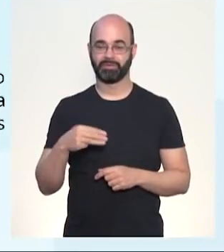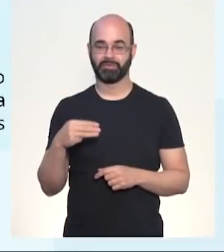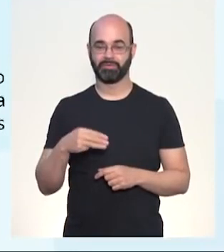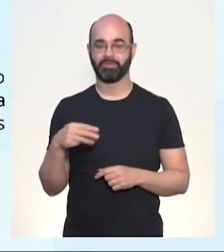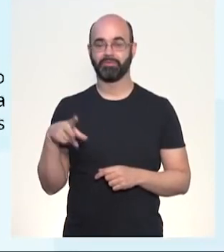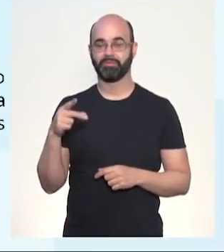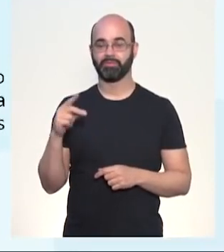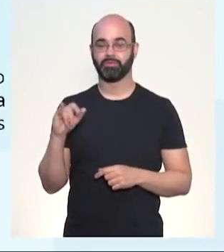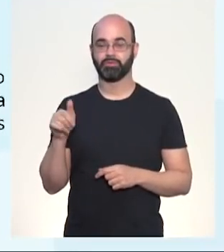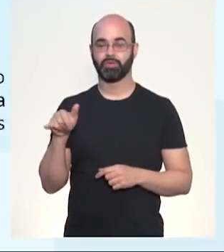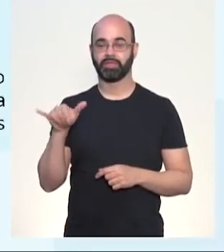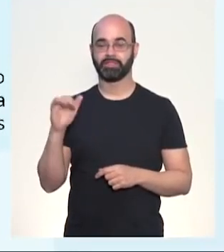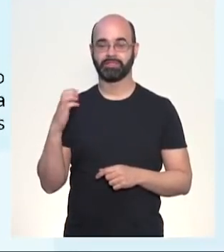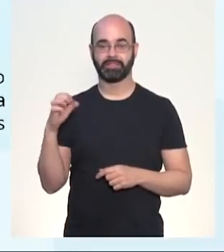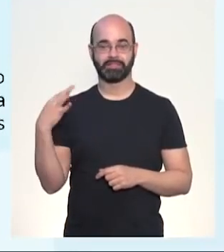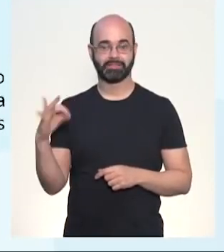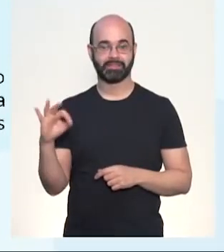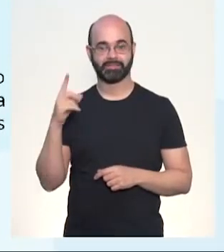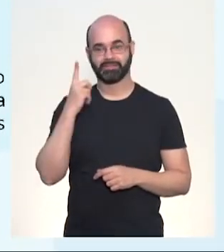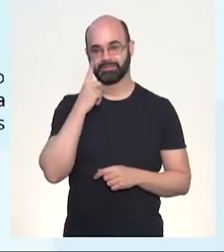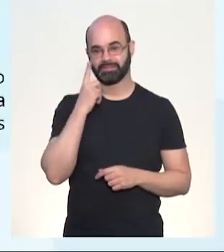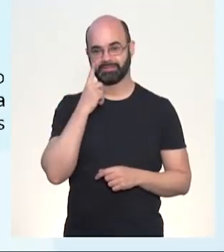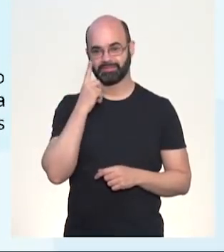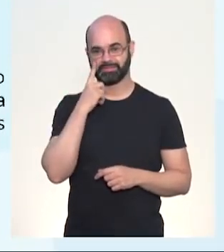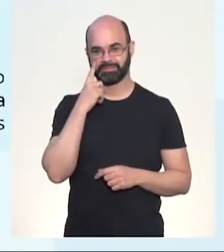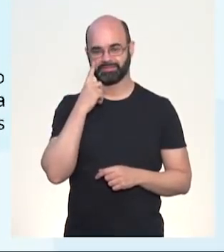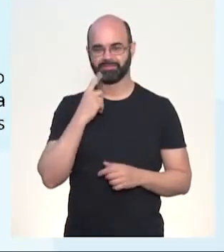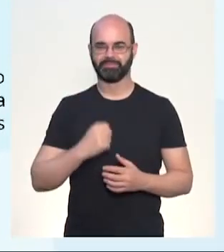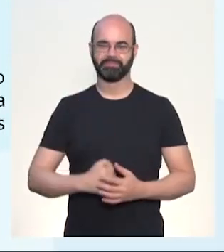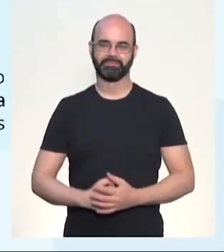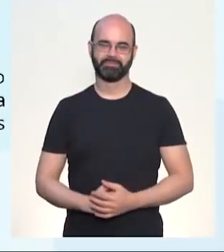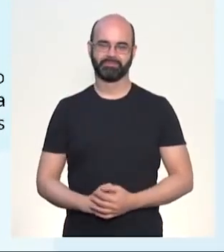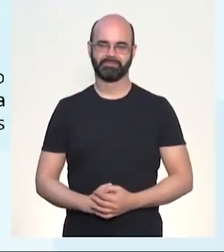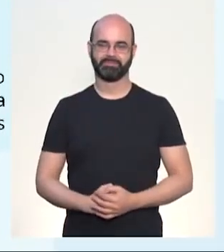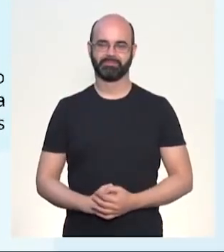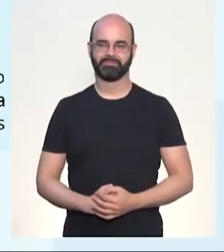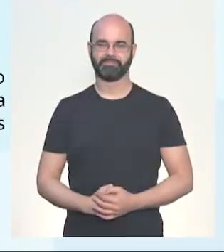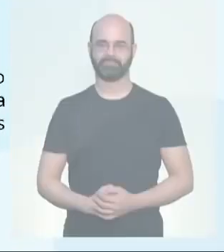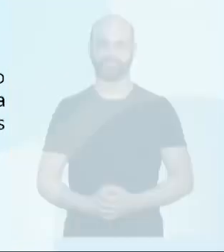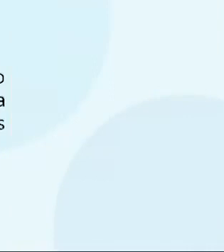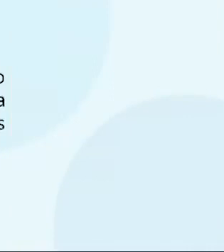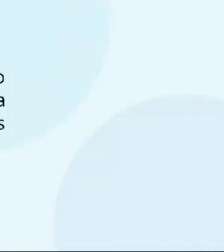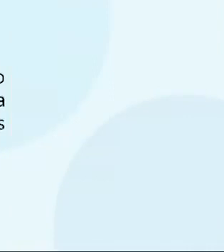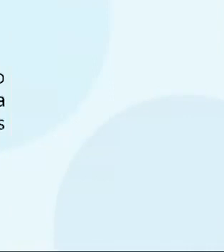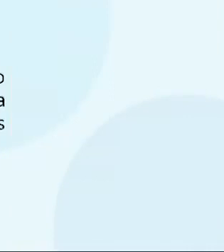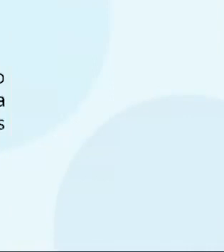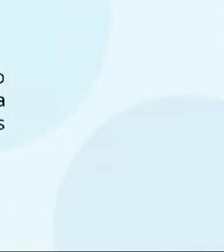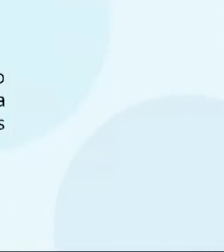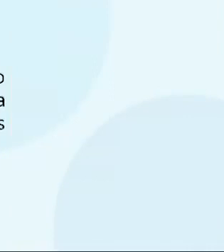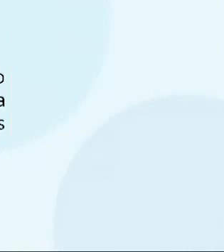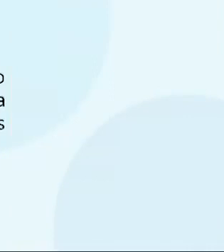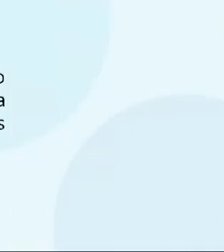se a Joyce estava correta na sua lei de formação ou não. Até já.